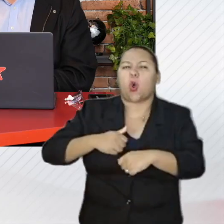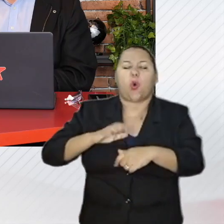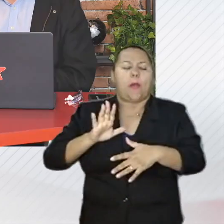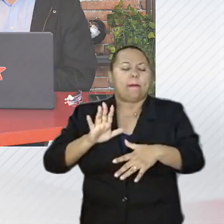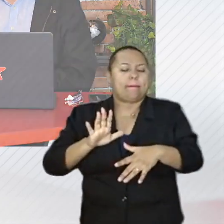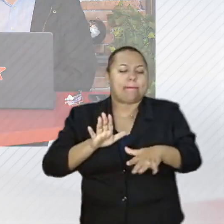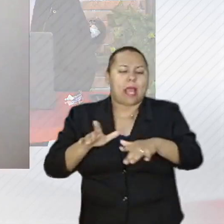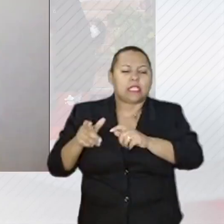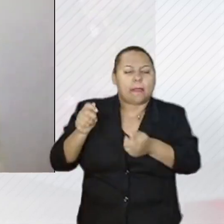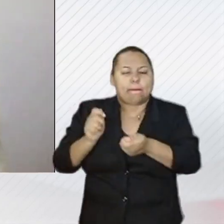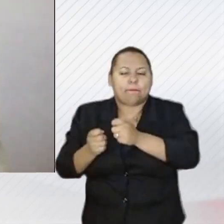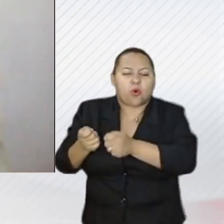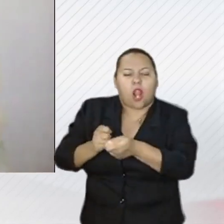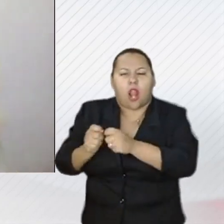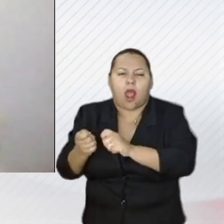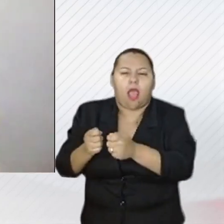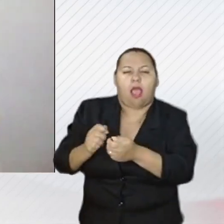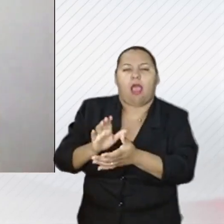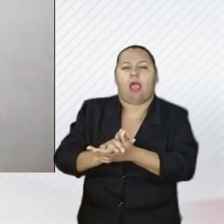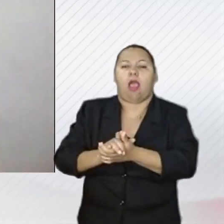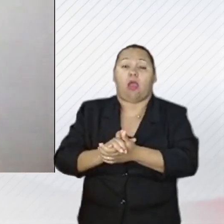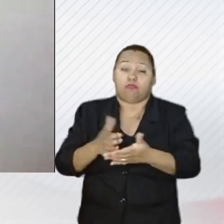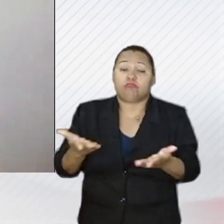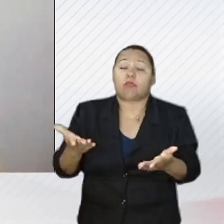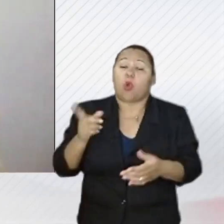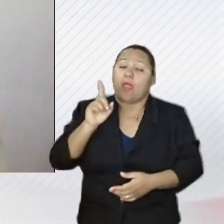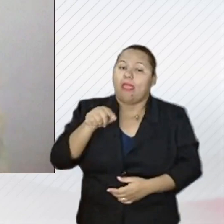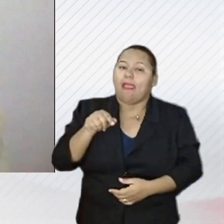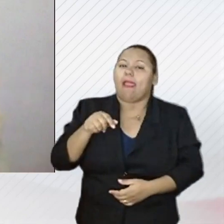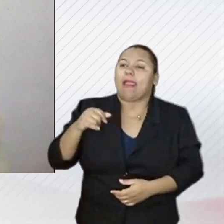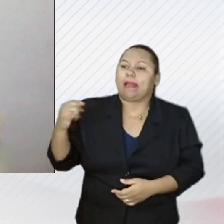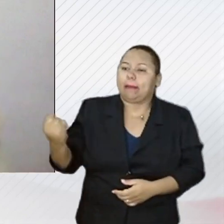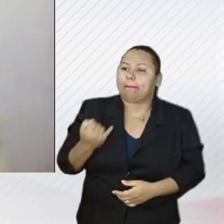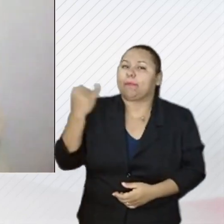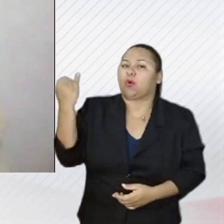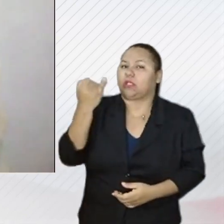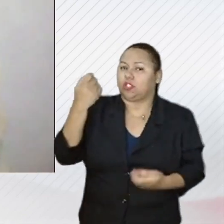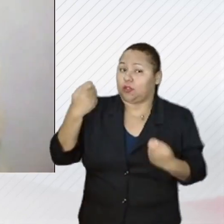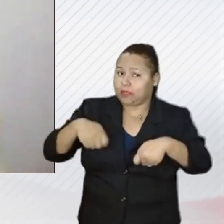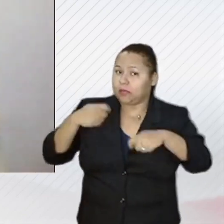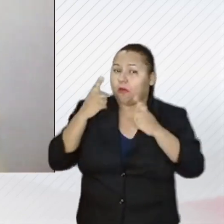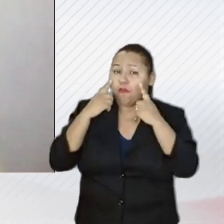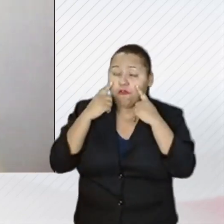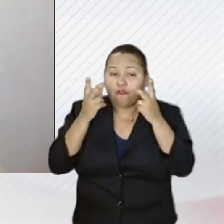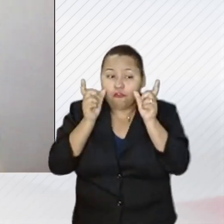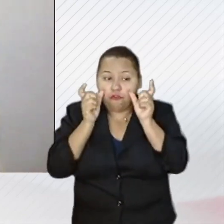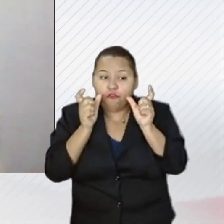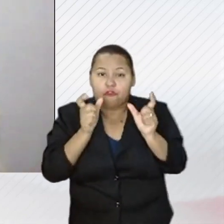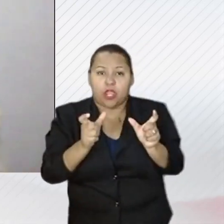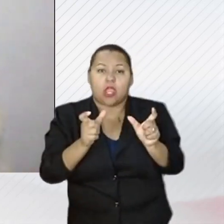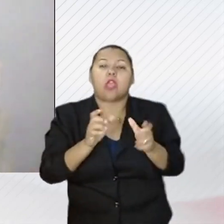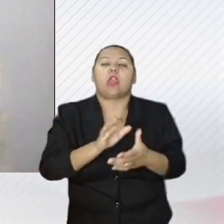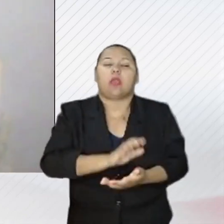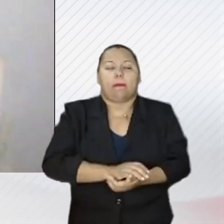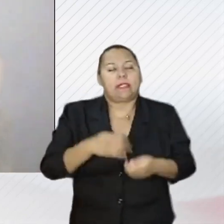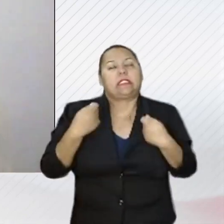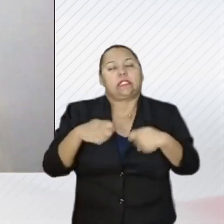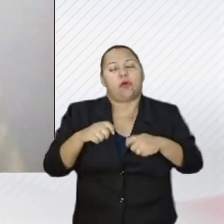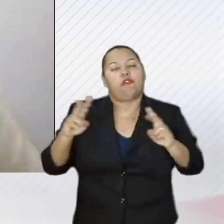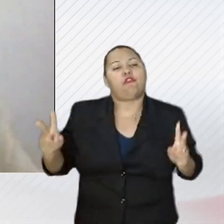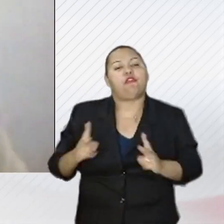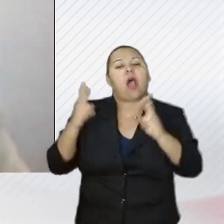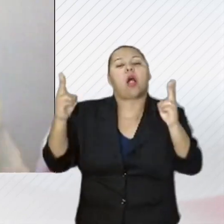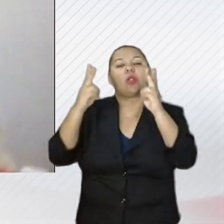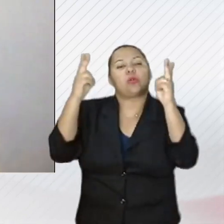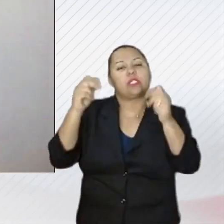de jogos, né? Isso é um ponto que a gente precisa coibir, até para voltar a valorizar o futebol, para readquirir a confiança